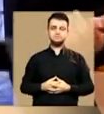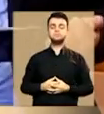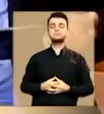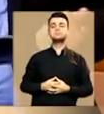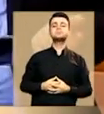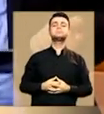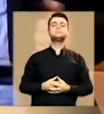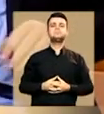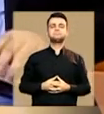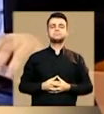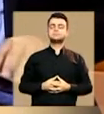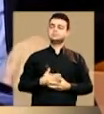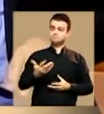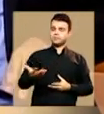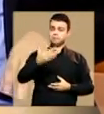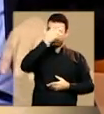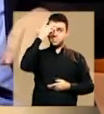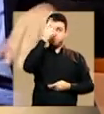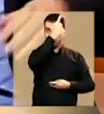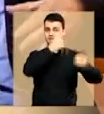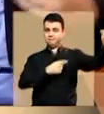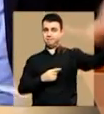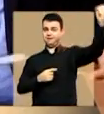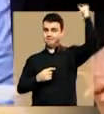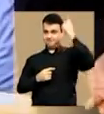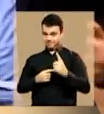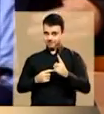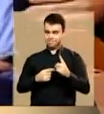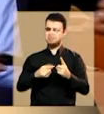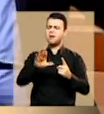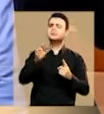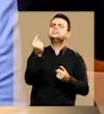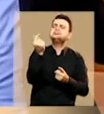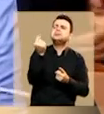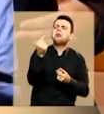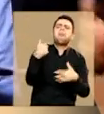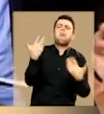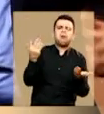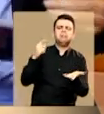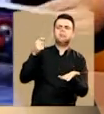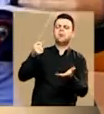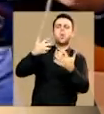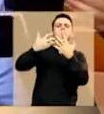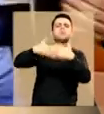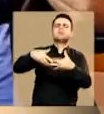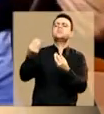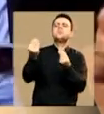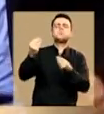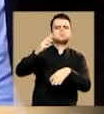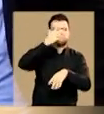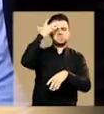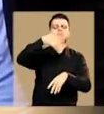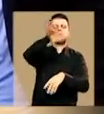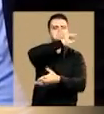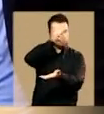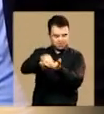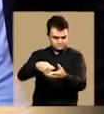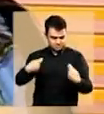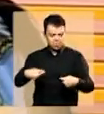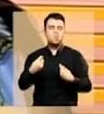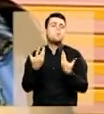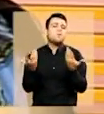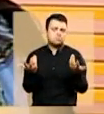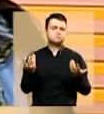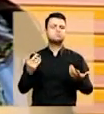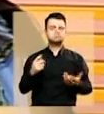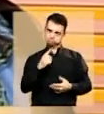contrapartida de receber o Rotary, ele cobra alguma coisa? Ele tem algum custo para os alunos que vão fazer esse intercâmbio ou não?